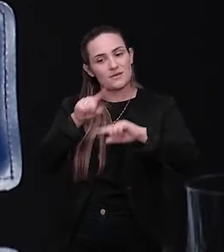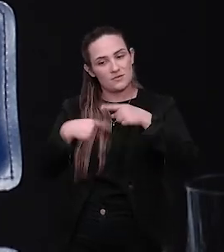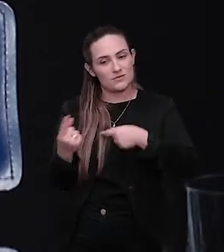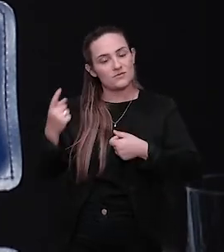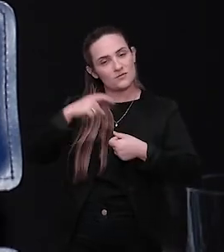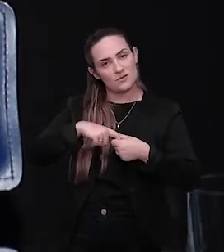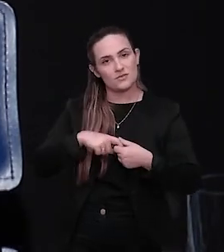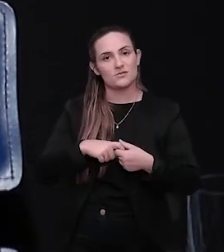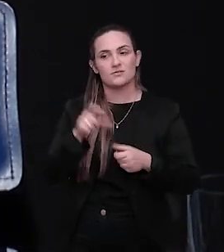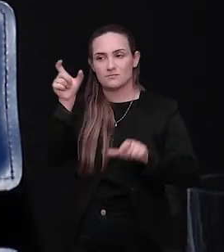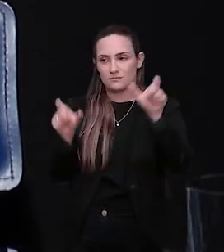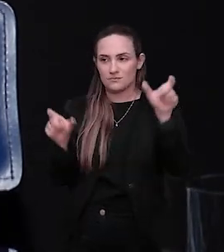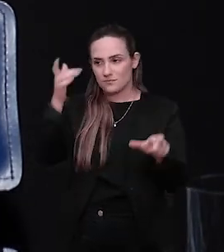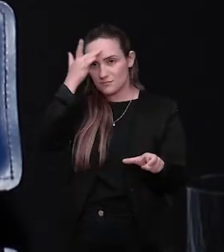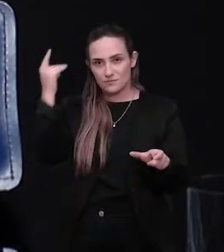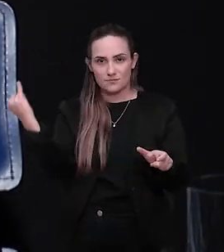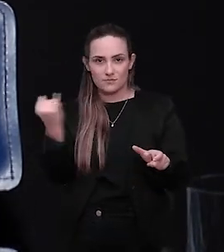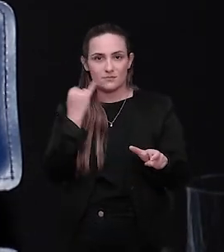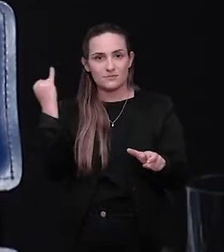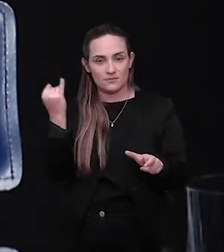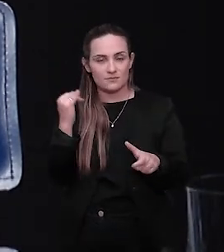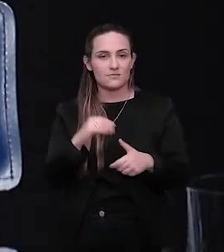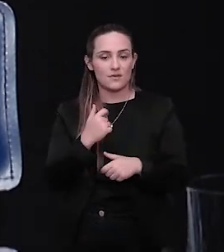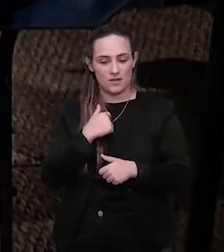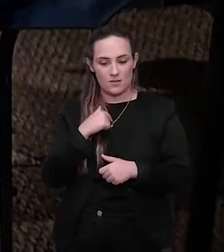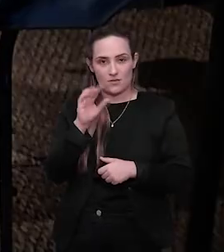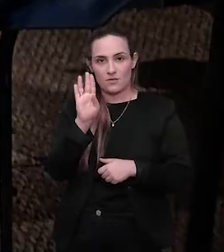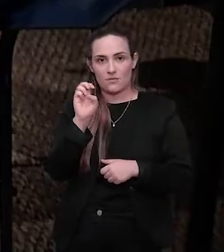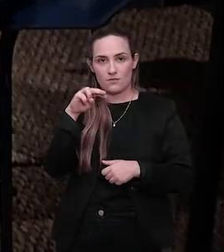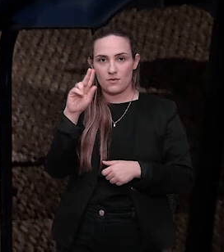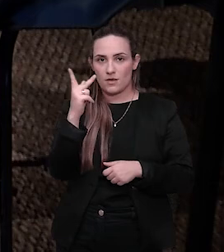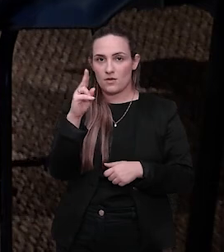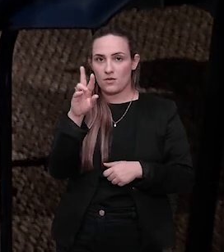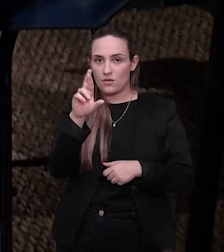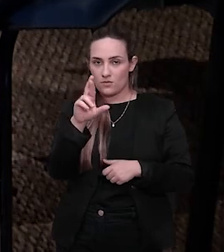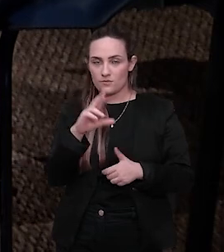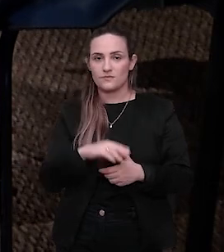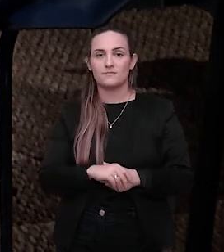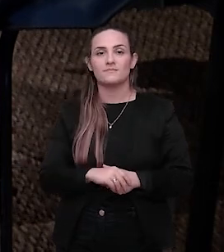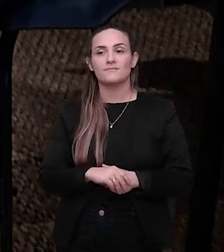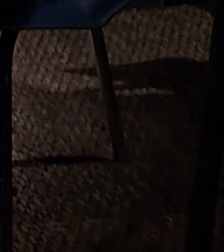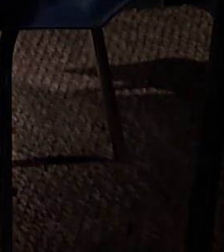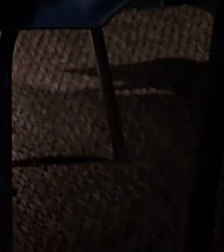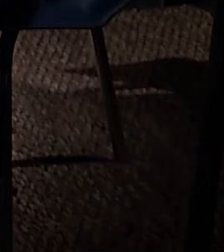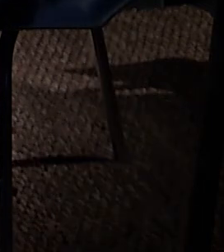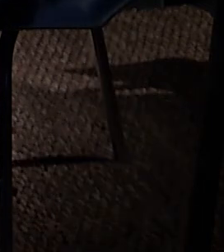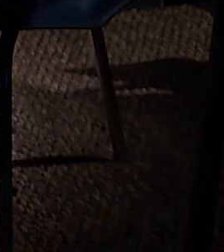Um abraço e até uma próxima Personalidades comigo, Benhur Ferreira. Um abraço.